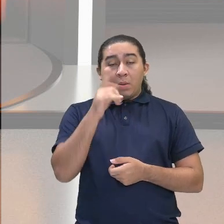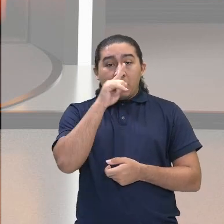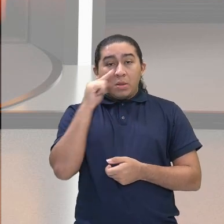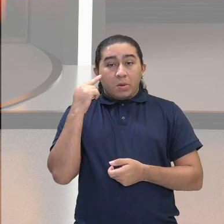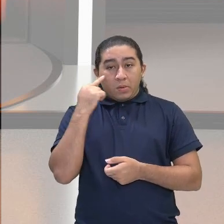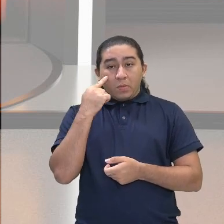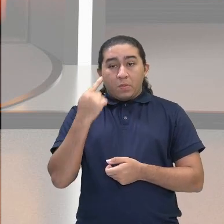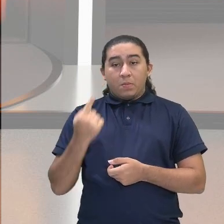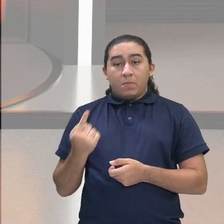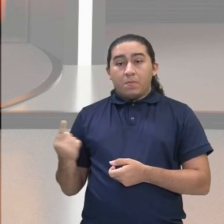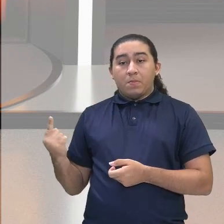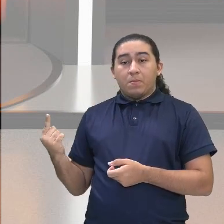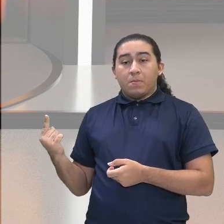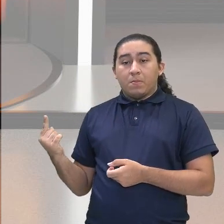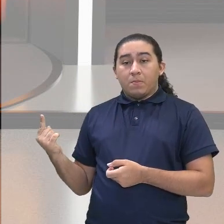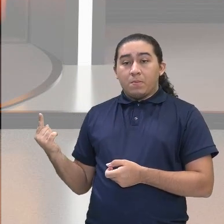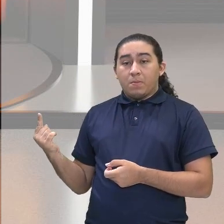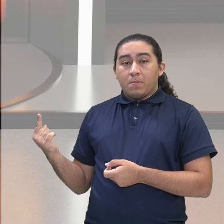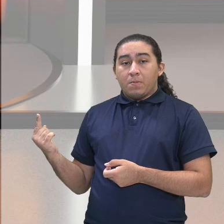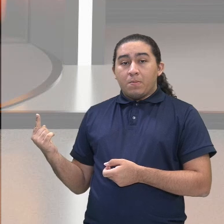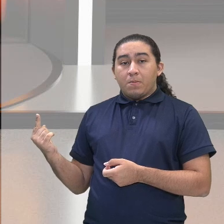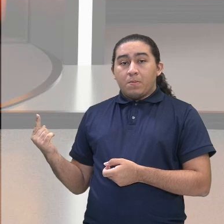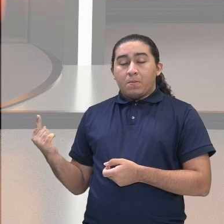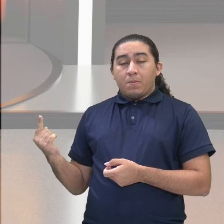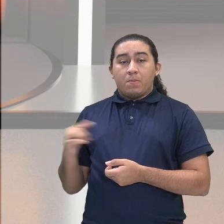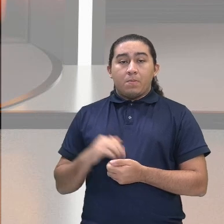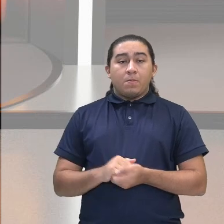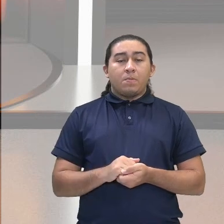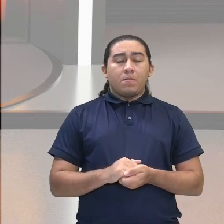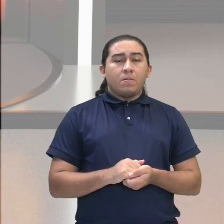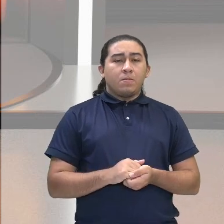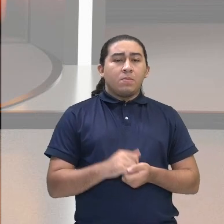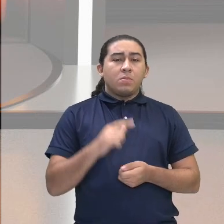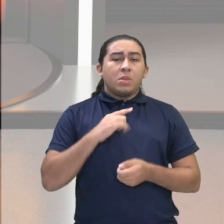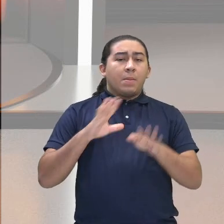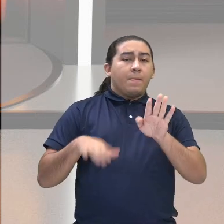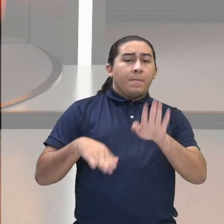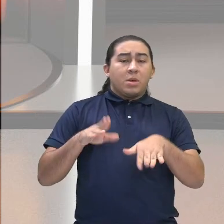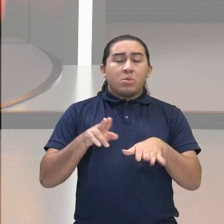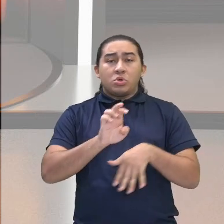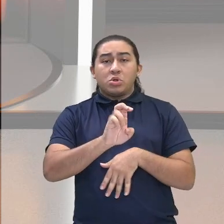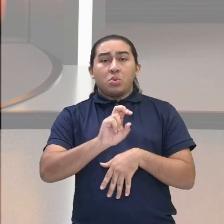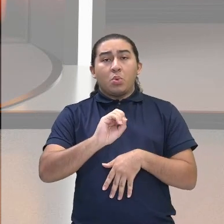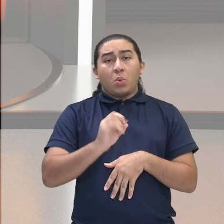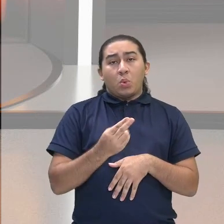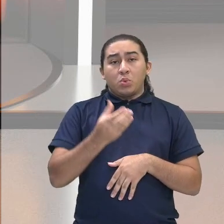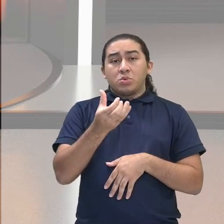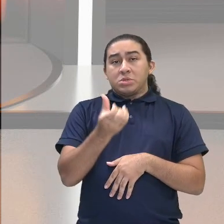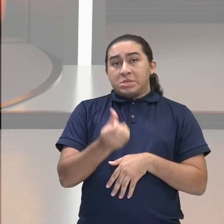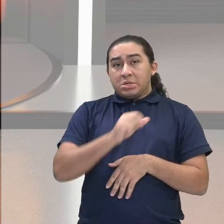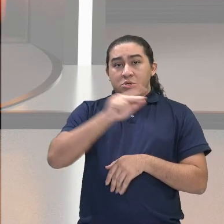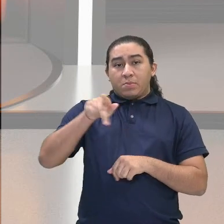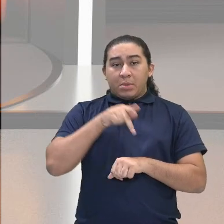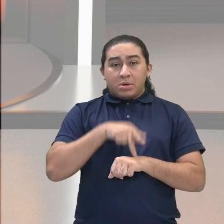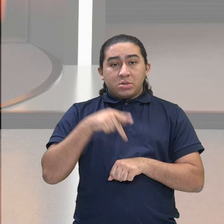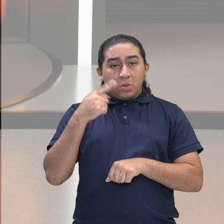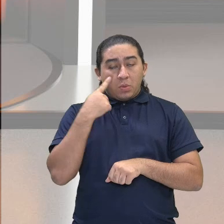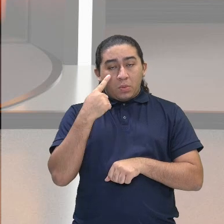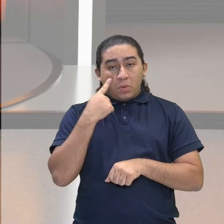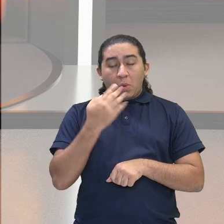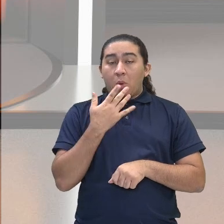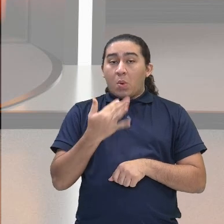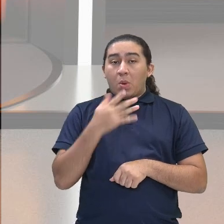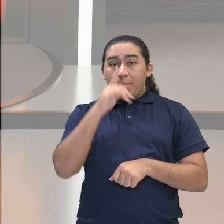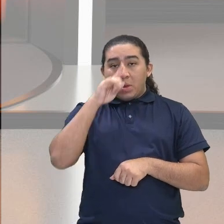Tequiru, ali tem pelo menos uns 5, 6 países estão ali, naquela linha ali, ó, amarela ali, que